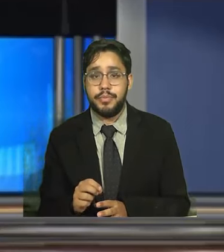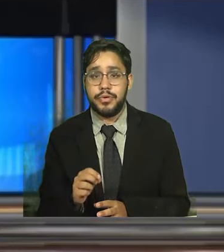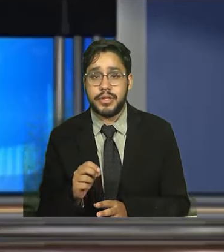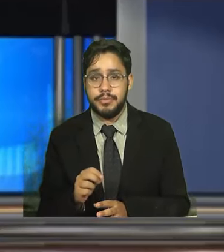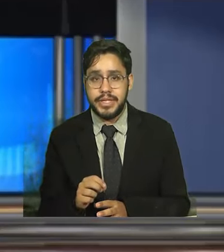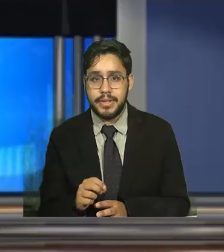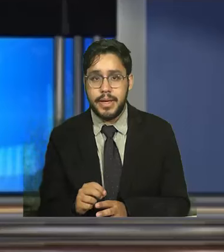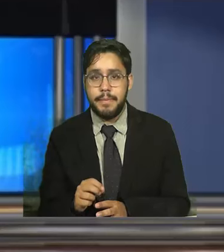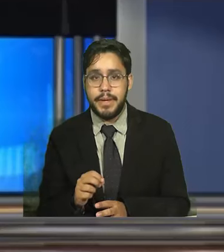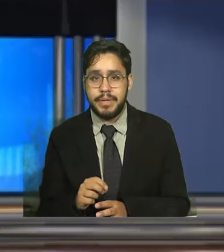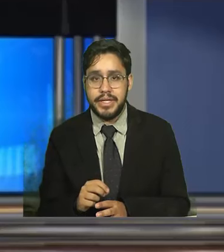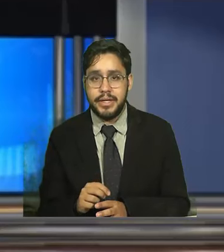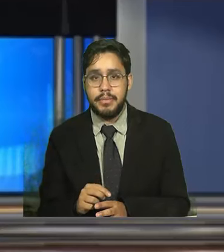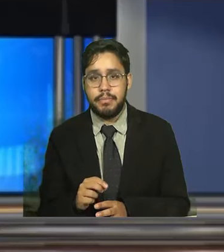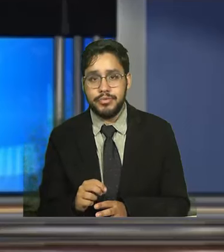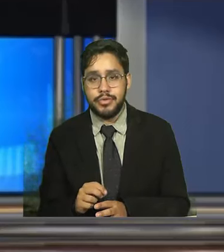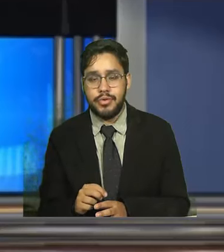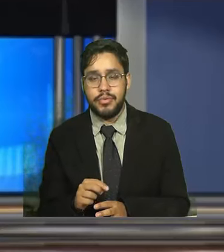acessar o portal Brim,